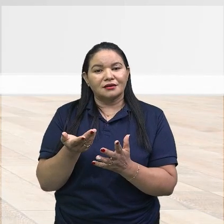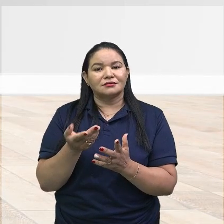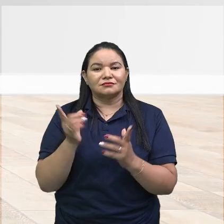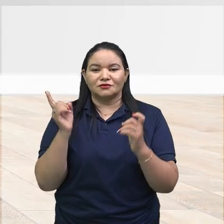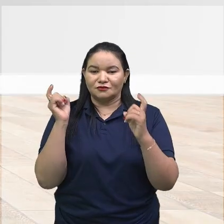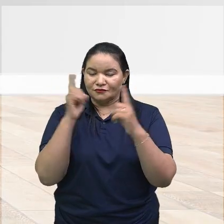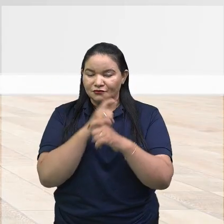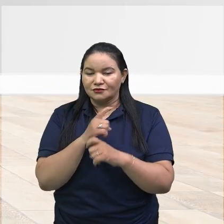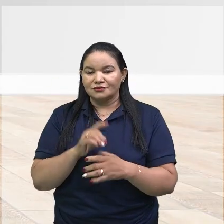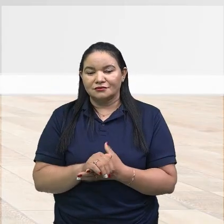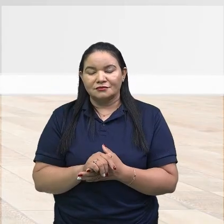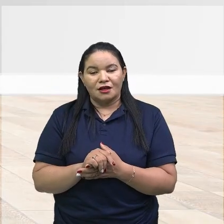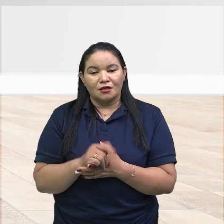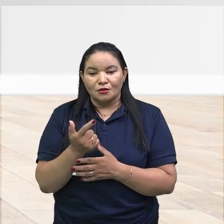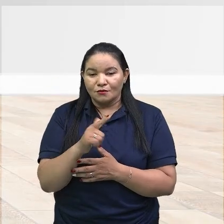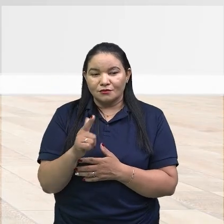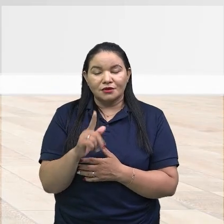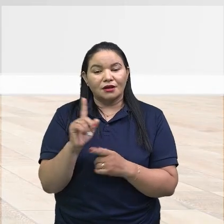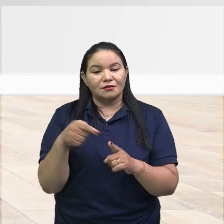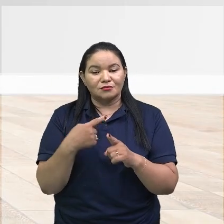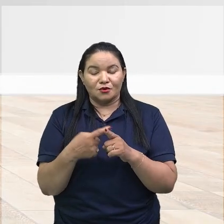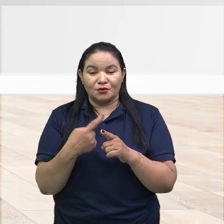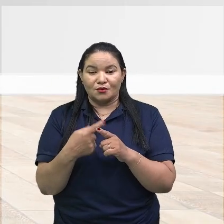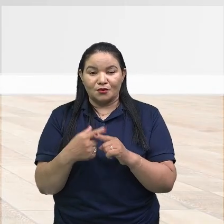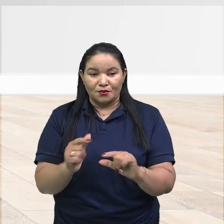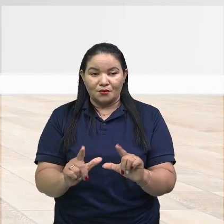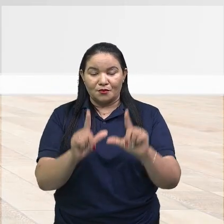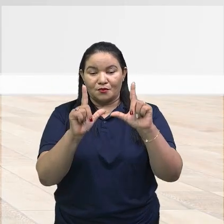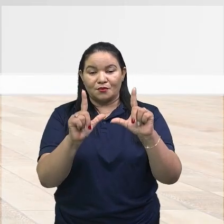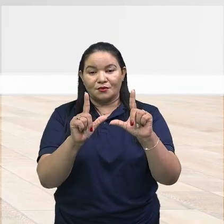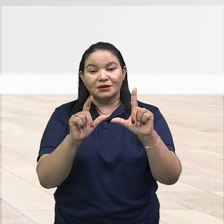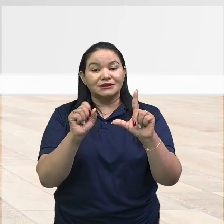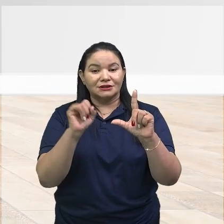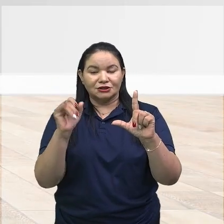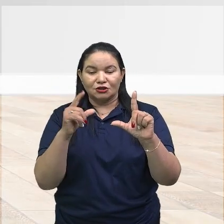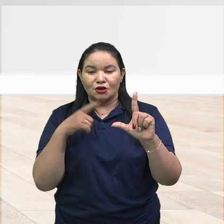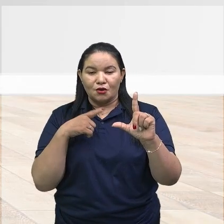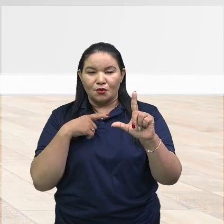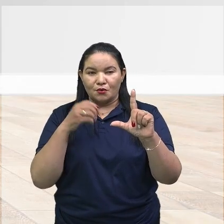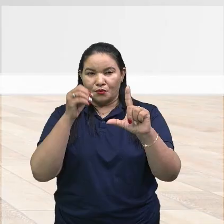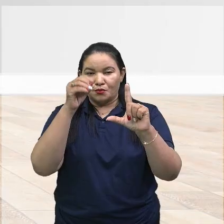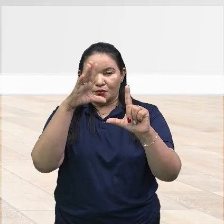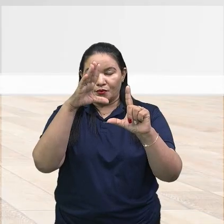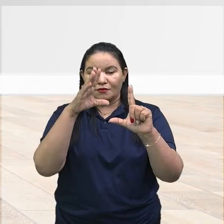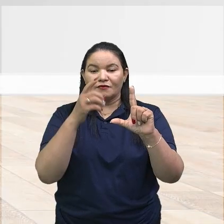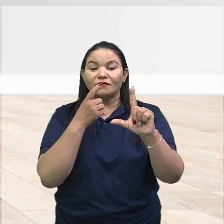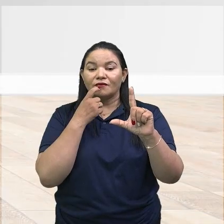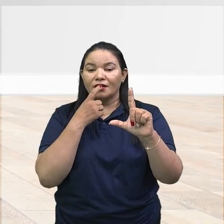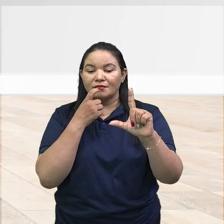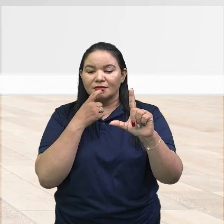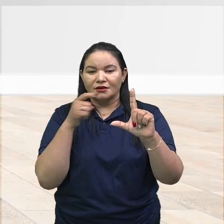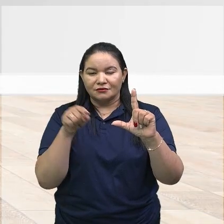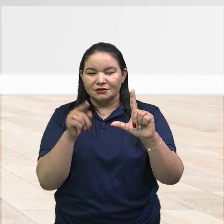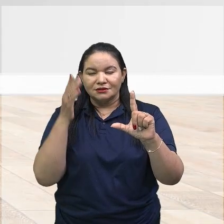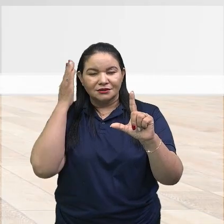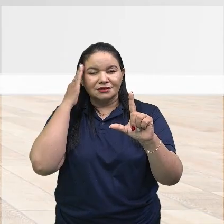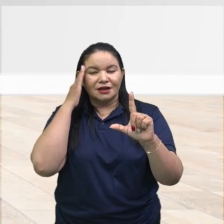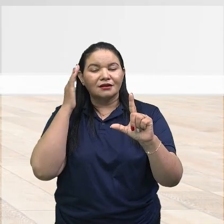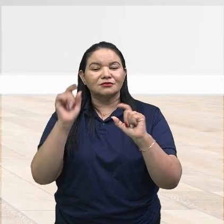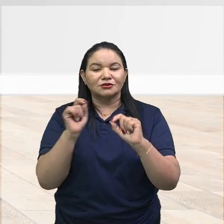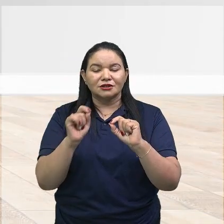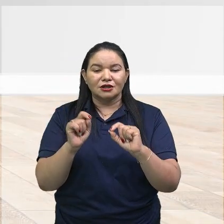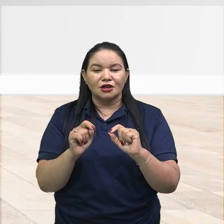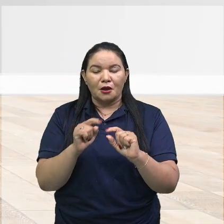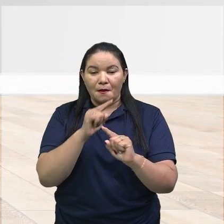significado. Isso. Ó, o sinal do trânsito, né? Um exemplo mesmo, vermelho, quando aparecer lá. O vermelho é sempre um negócio assim que